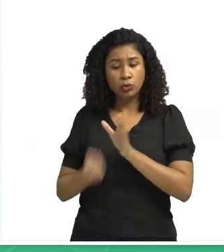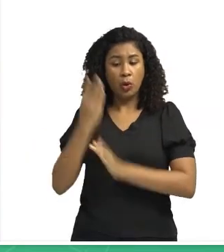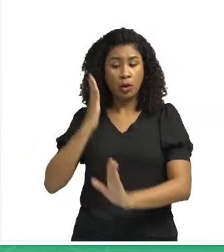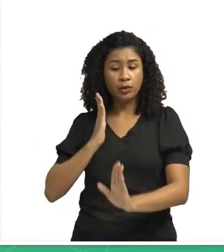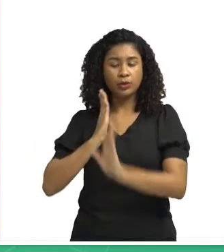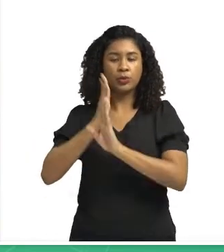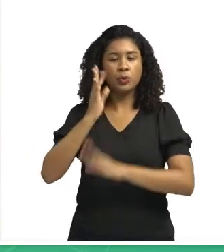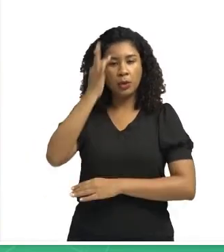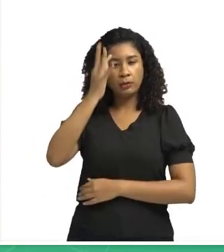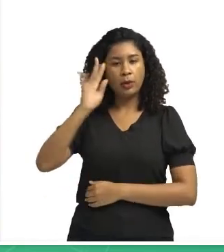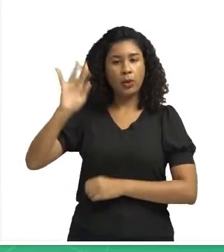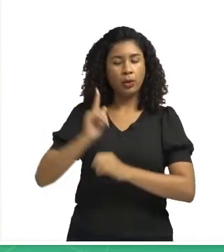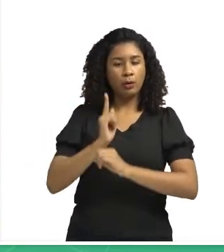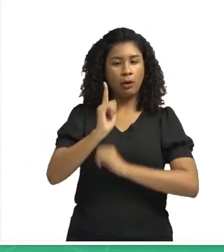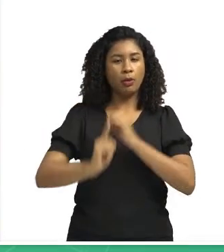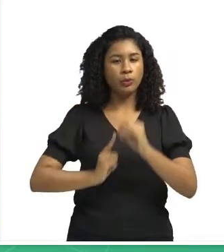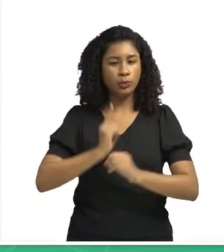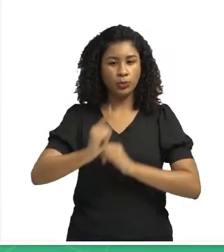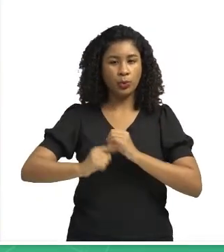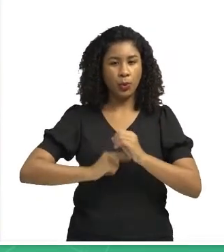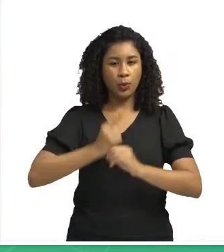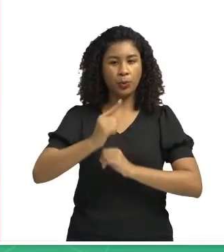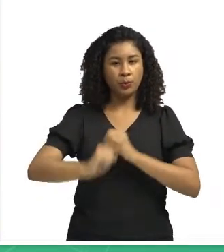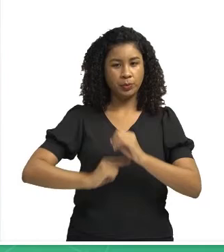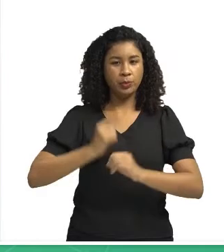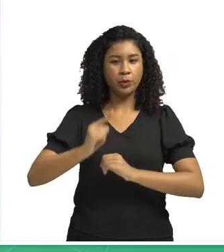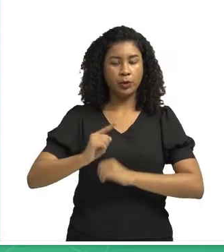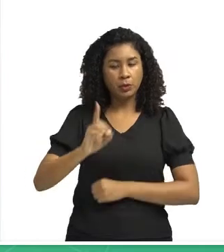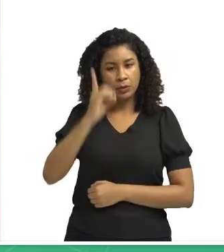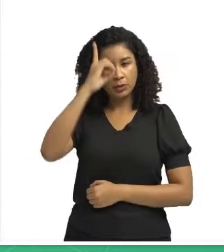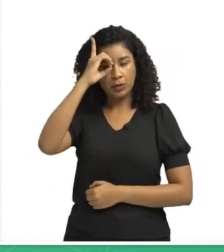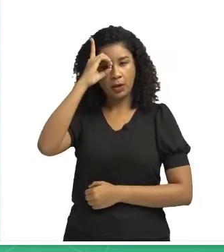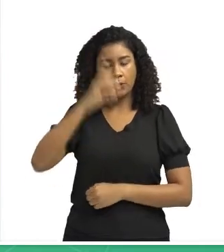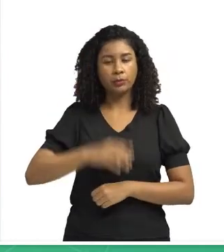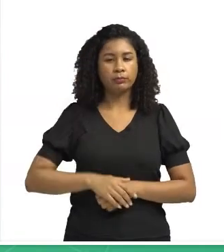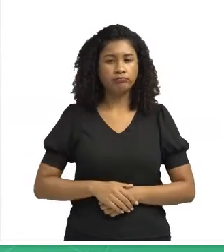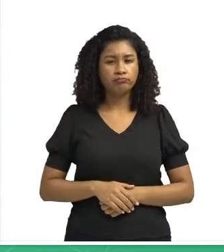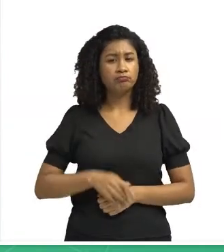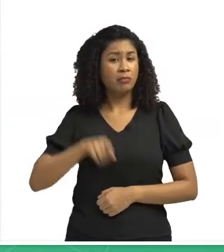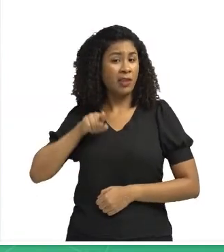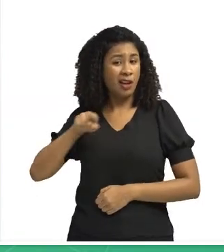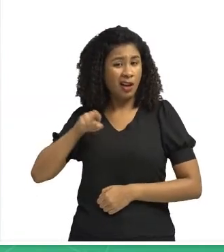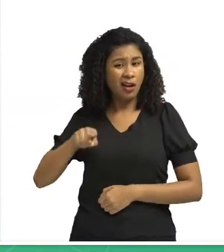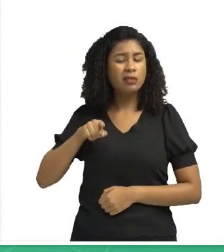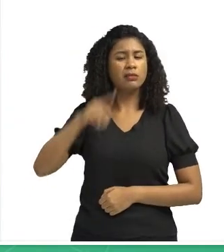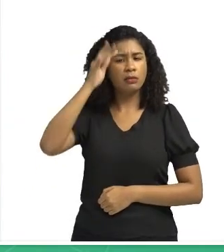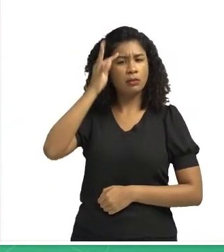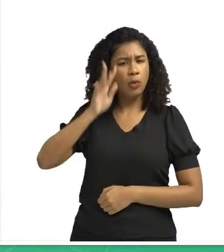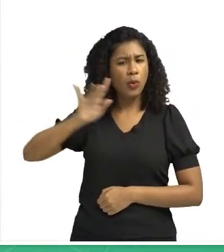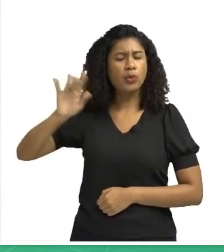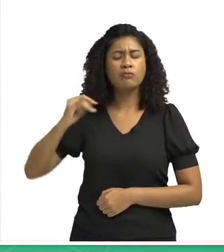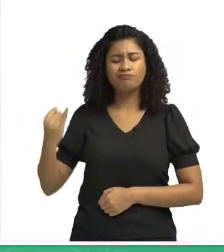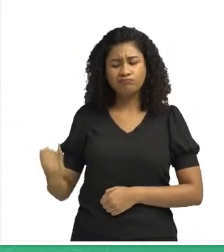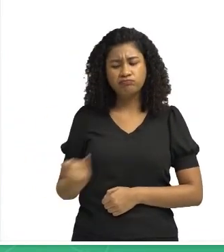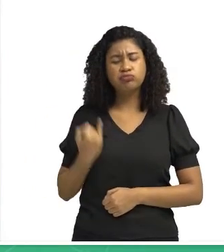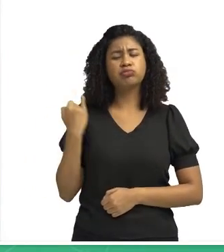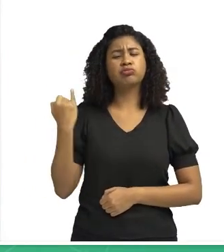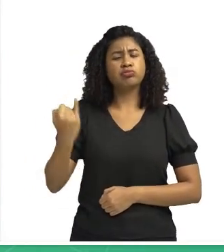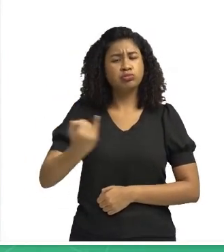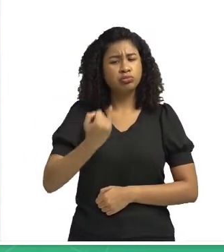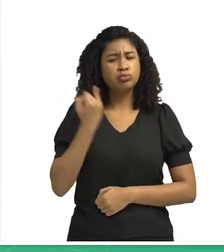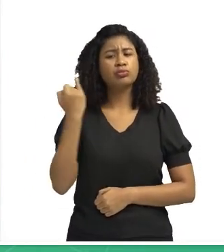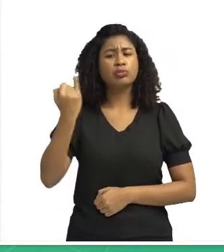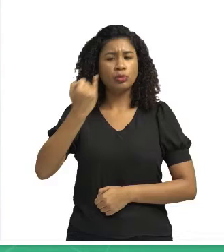teoria atômica de Dalton, ela foi muito importante, Principalmente para o